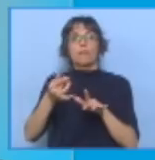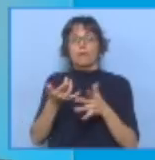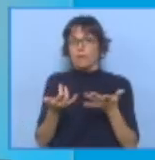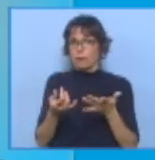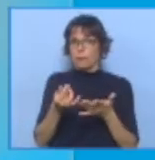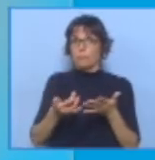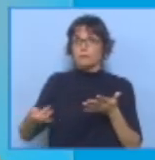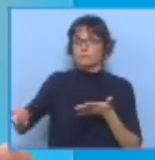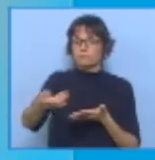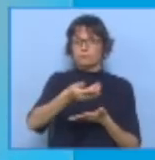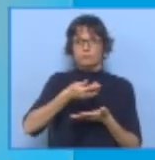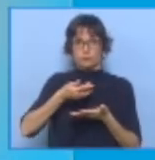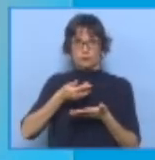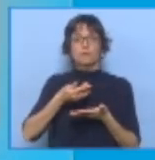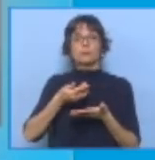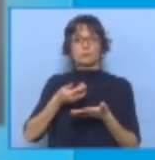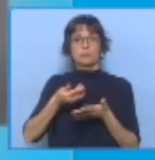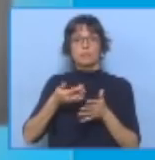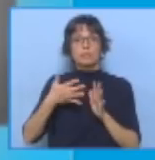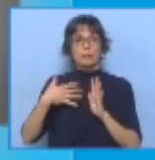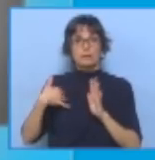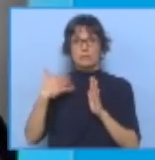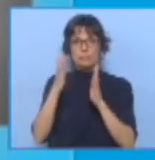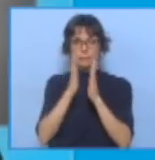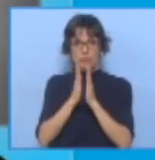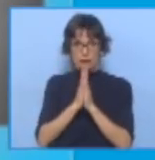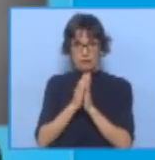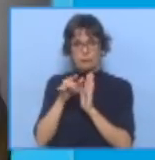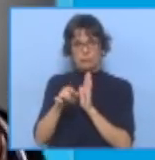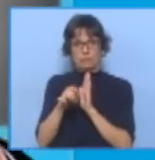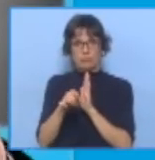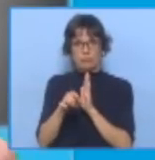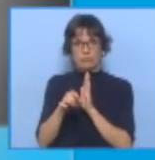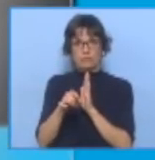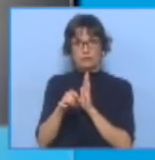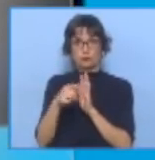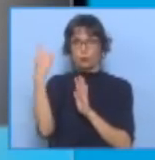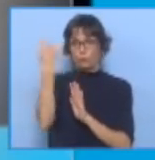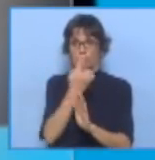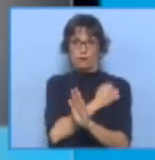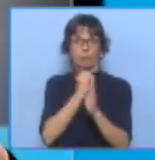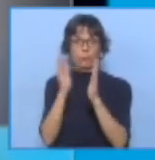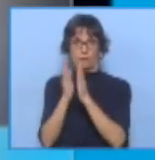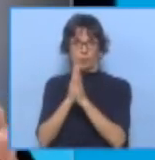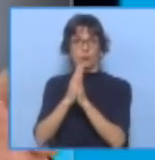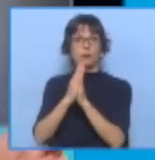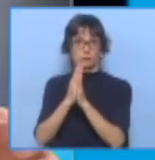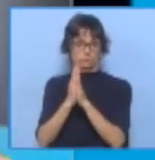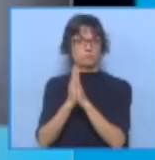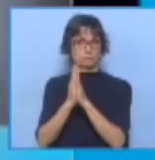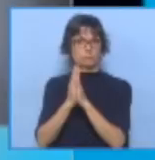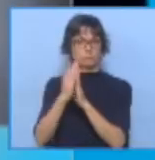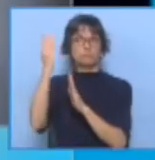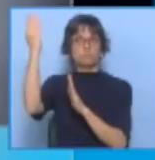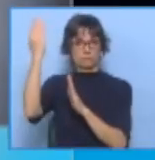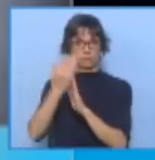Sexta-feira Santa, que está entregue ao Comissariado da Terra Santa, que é um mandato da Igreja, um mandato pontifício, fazer